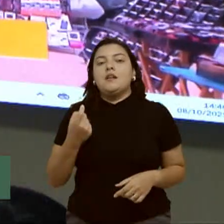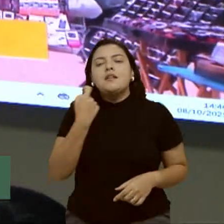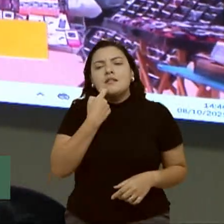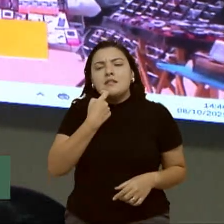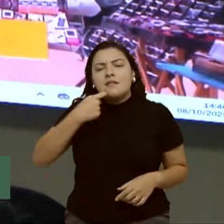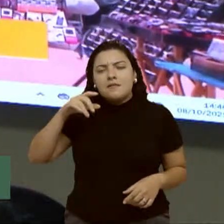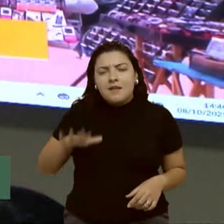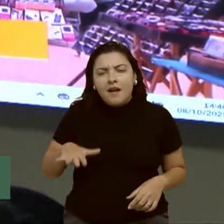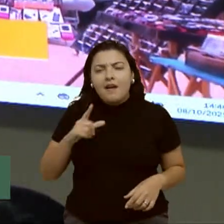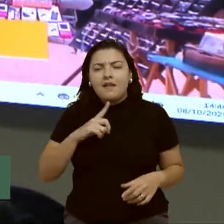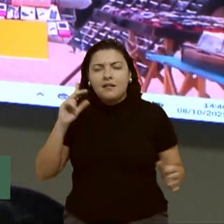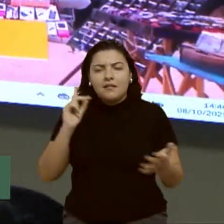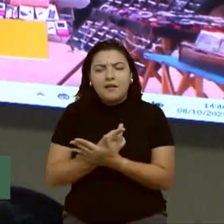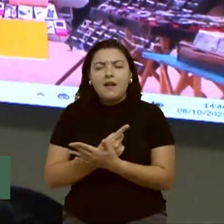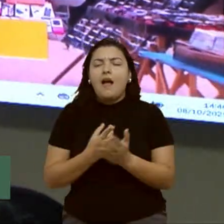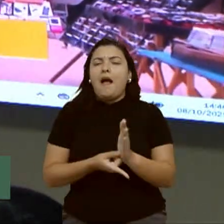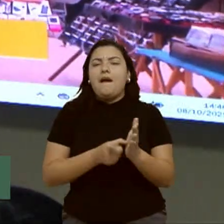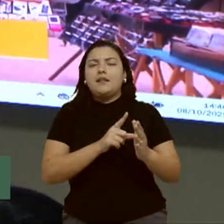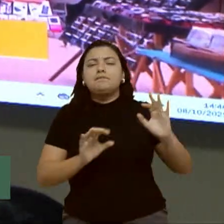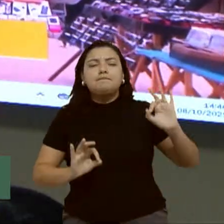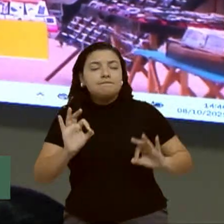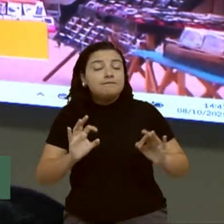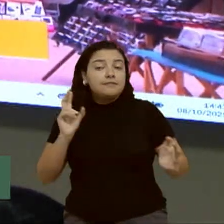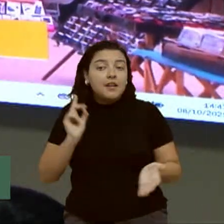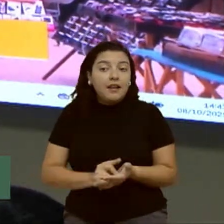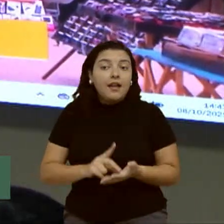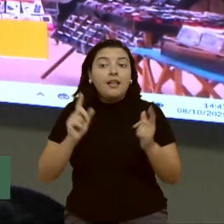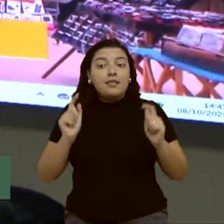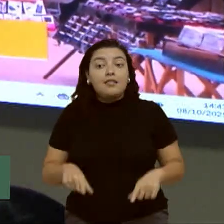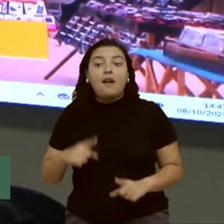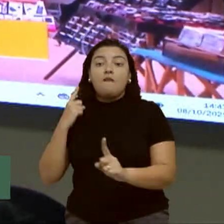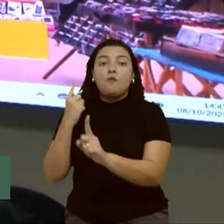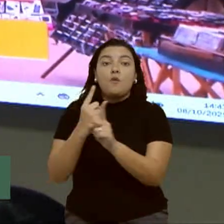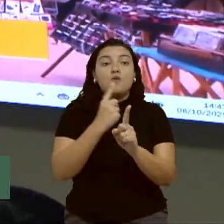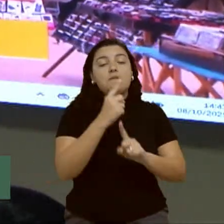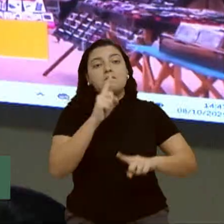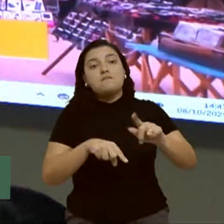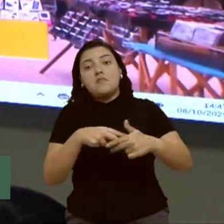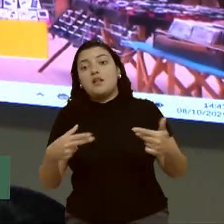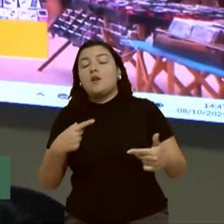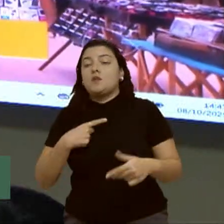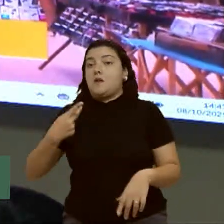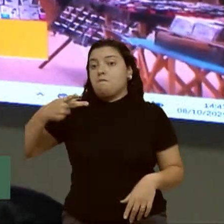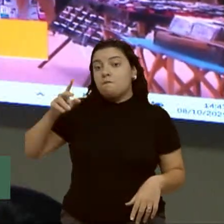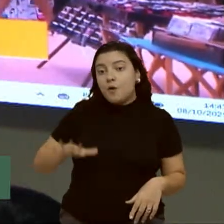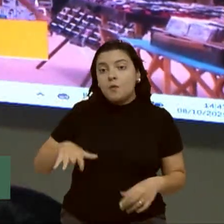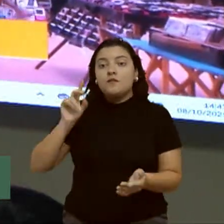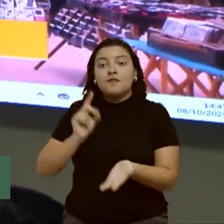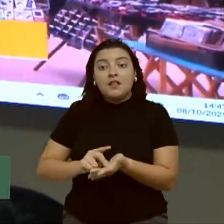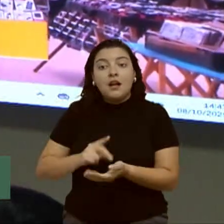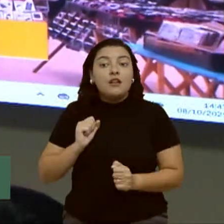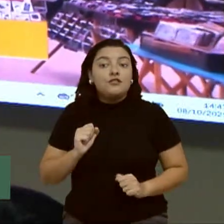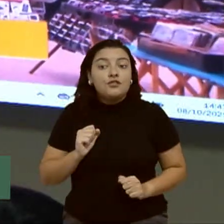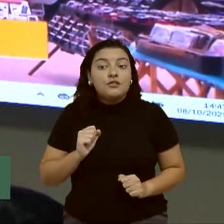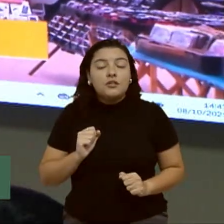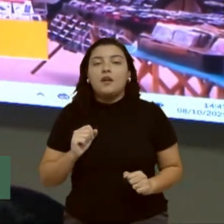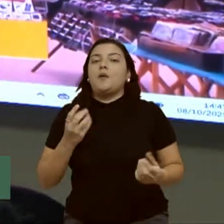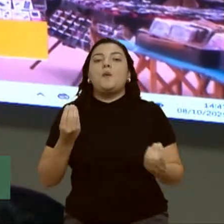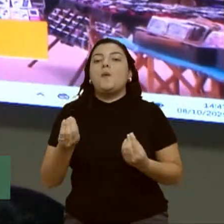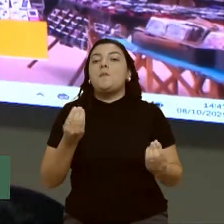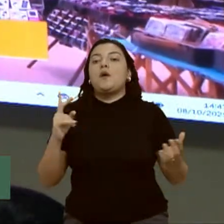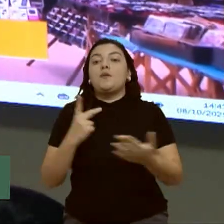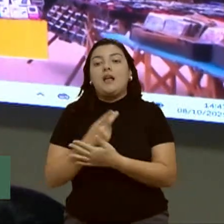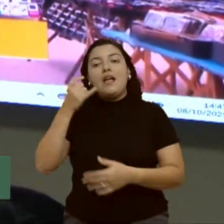eles estão aí se programando? Será que realmente dá para encontrar produtos com promoções de verdade? E o que dá para fazer também